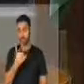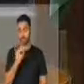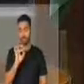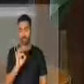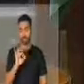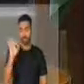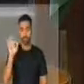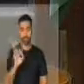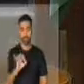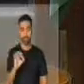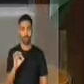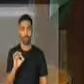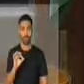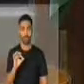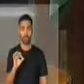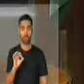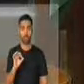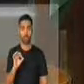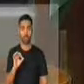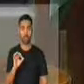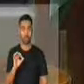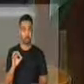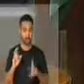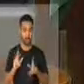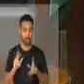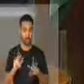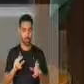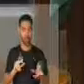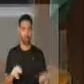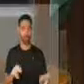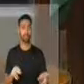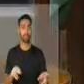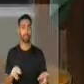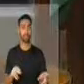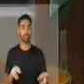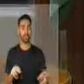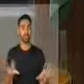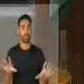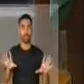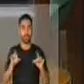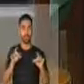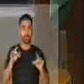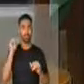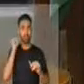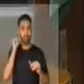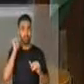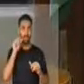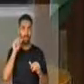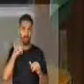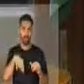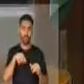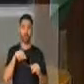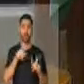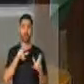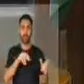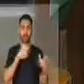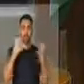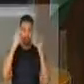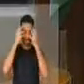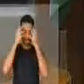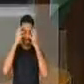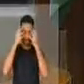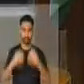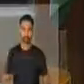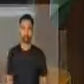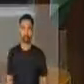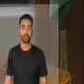56% do percentual de cânceres que atinge mulheres, sendo o câncer de mama. Digo